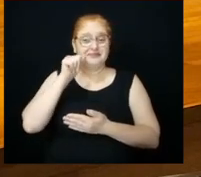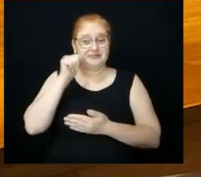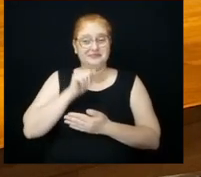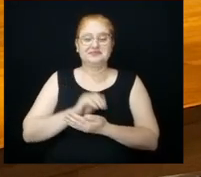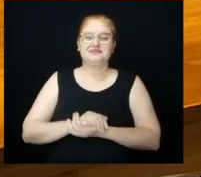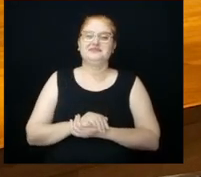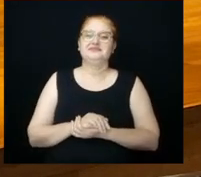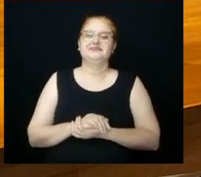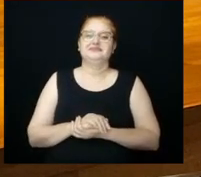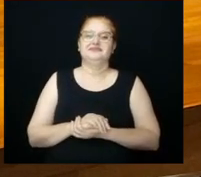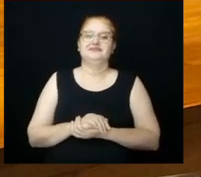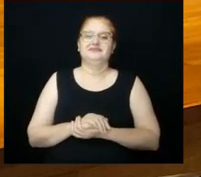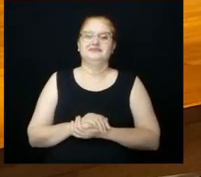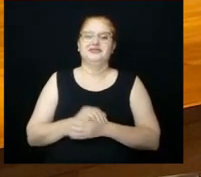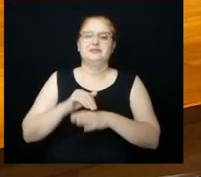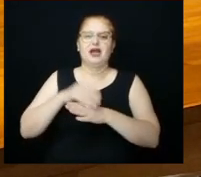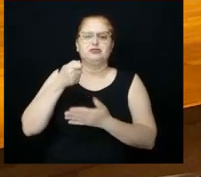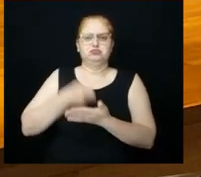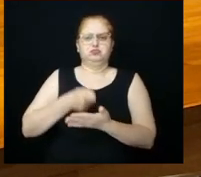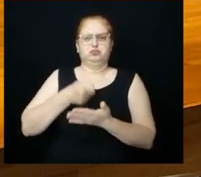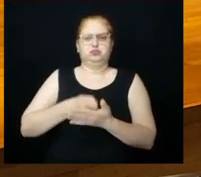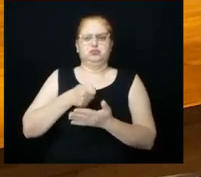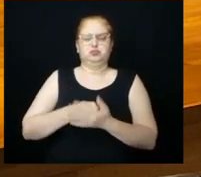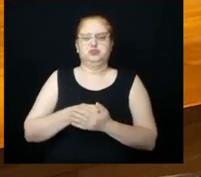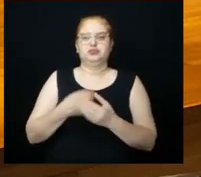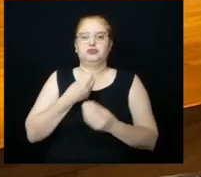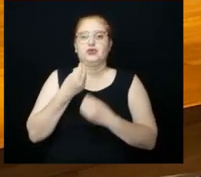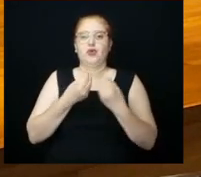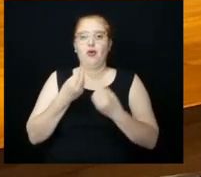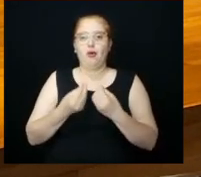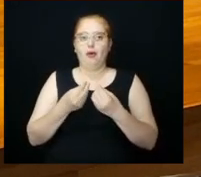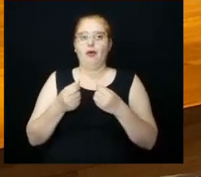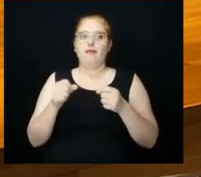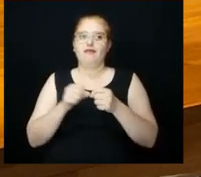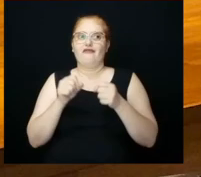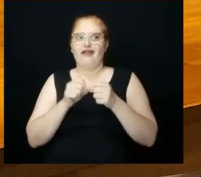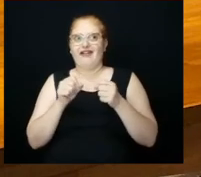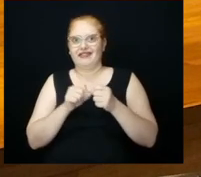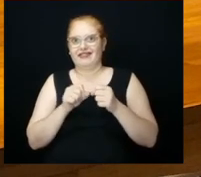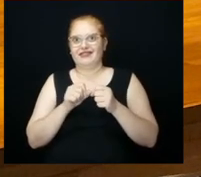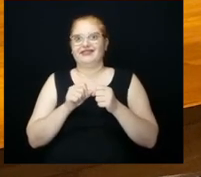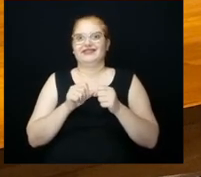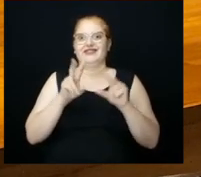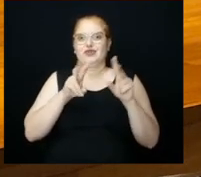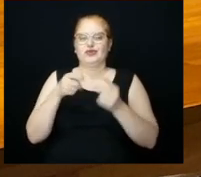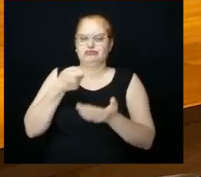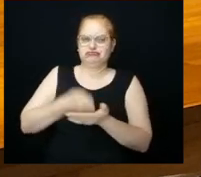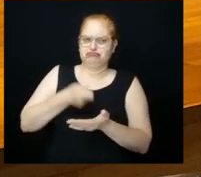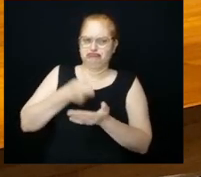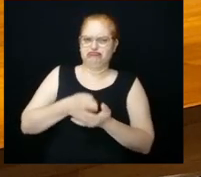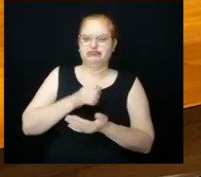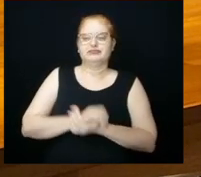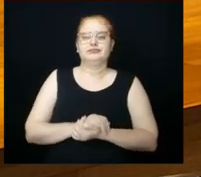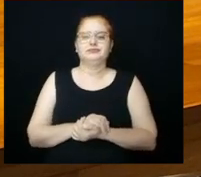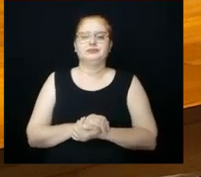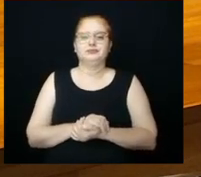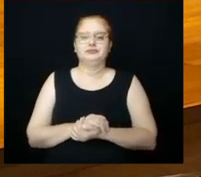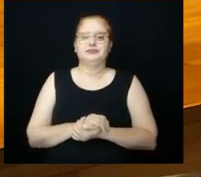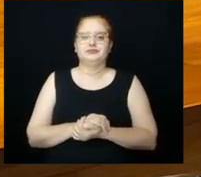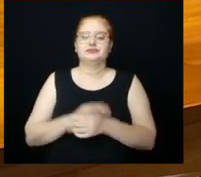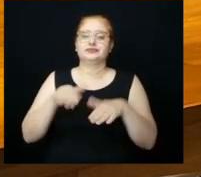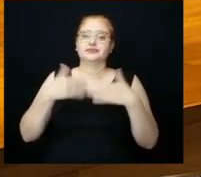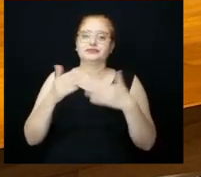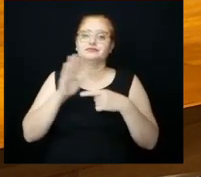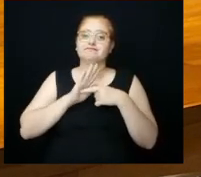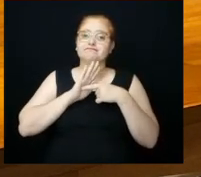era mais rígida, como é que eles lidavam com essa questão da, né, da rigidez e tal. E aí